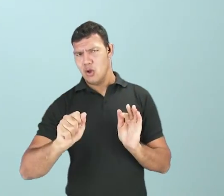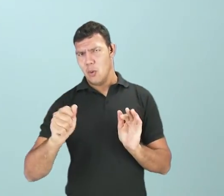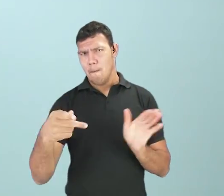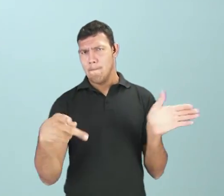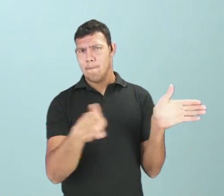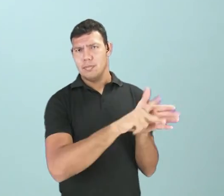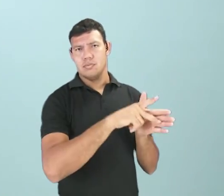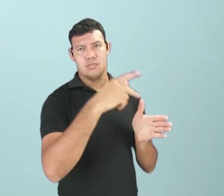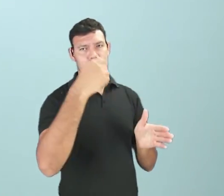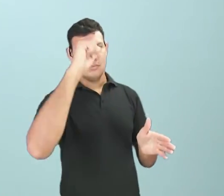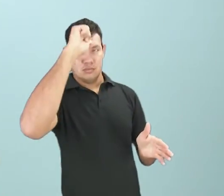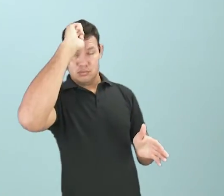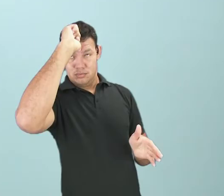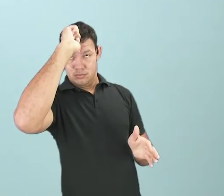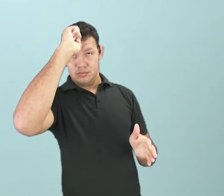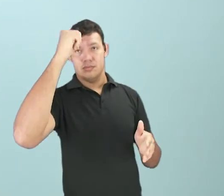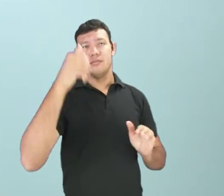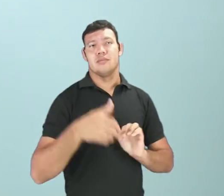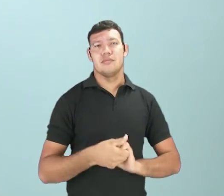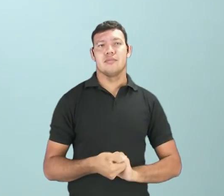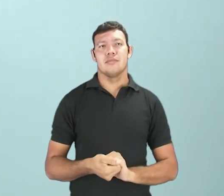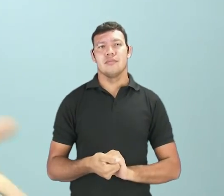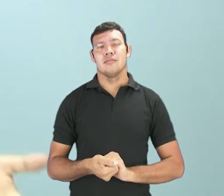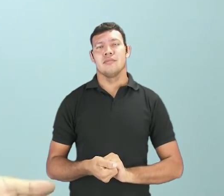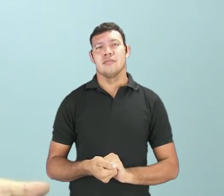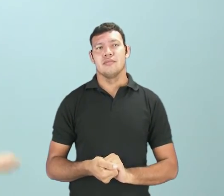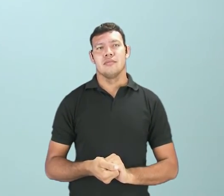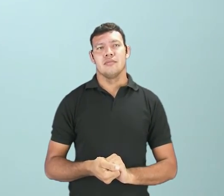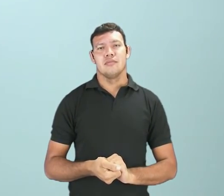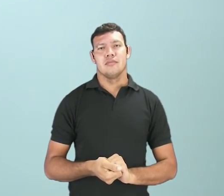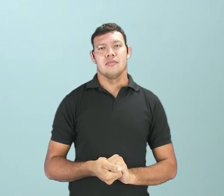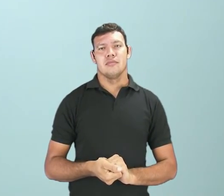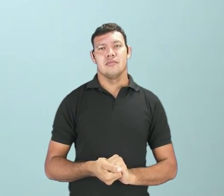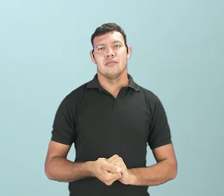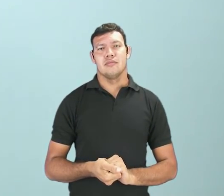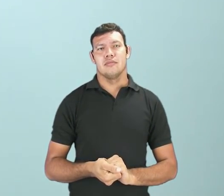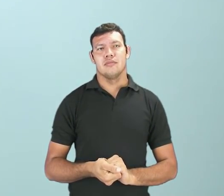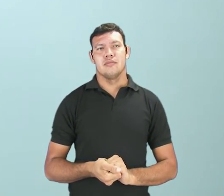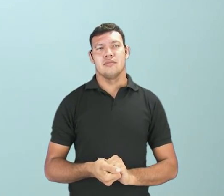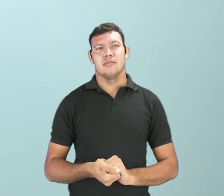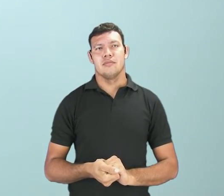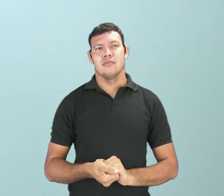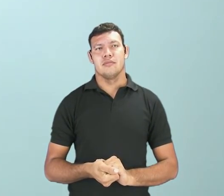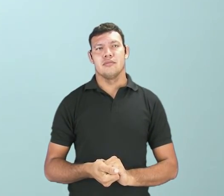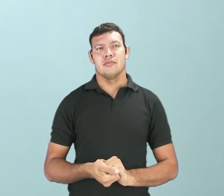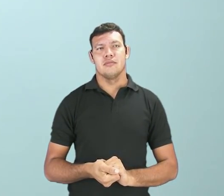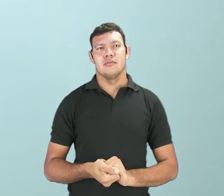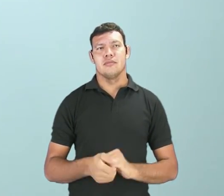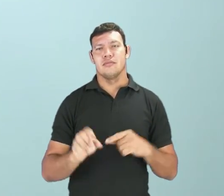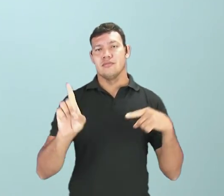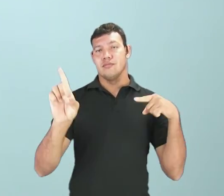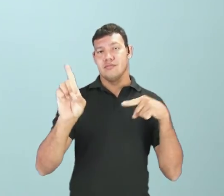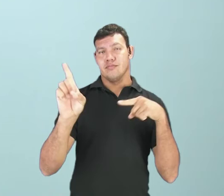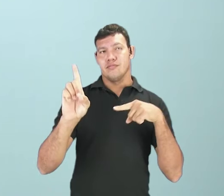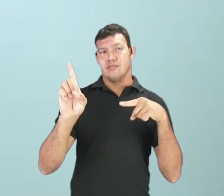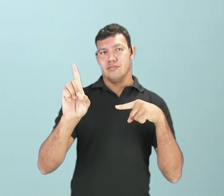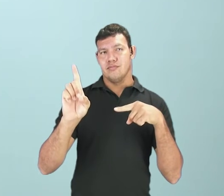também na Índia que eles falem Hindi English, que é o Hindi misturado com o inglês. Ok?